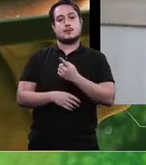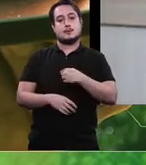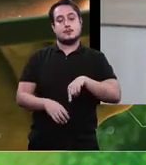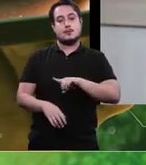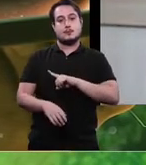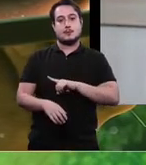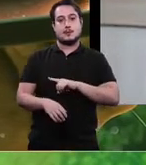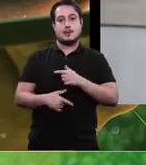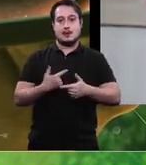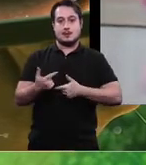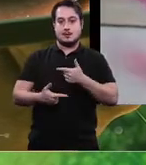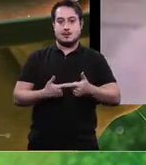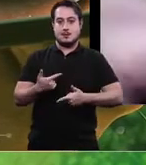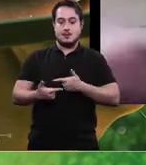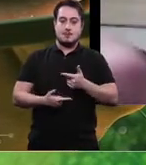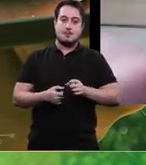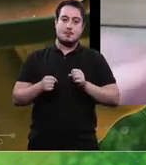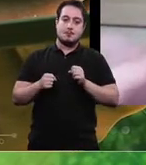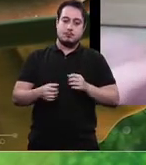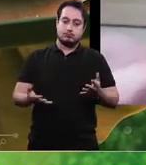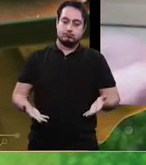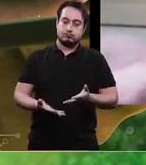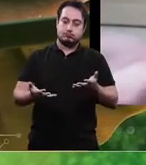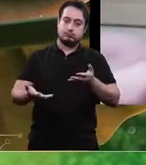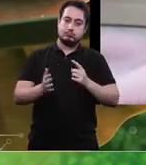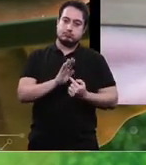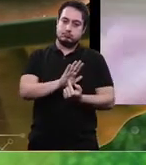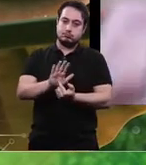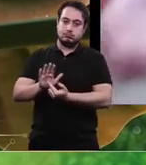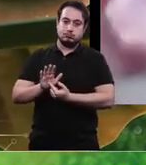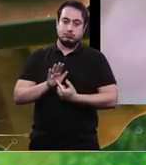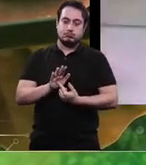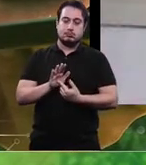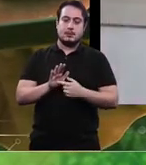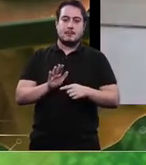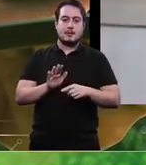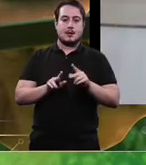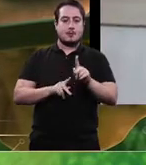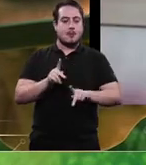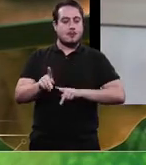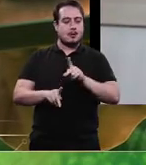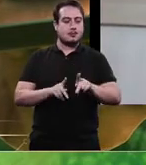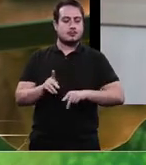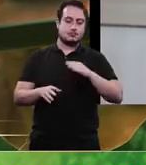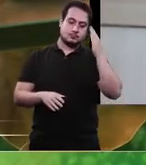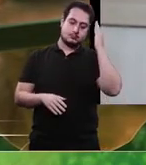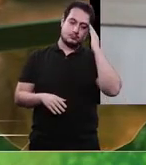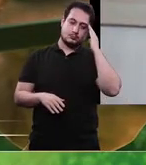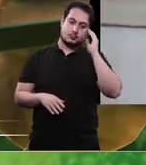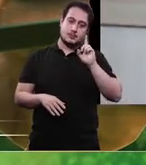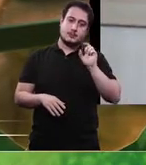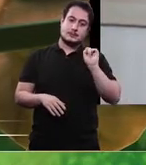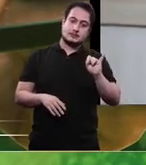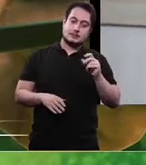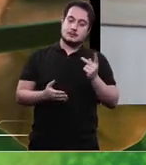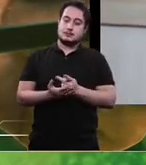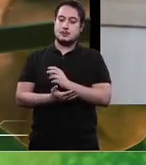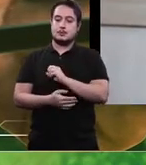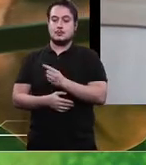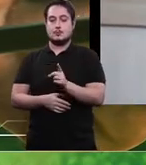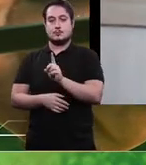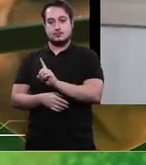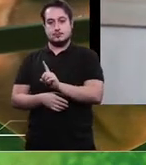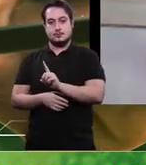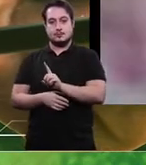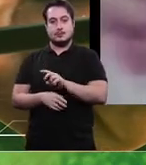que possa dar demonstrações mais claras para que a população saiba o que de fato está acontecendo. Porque por